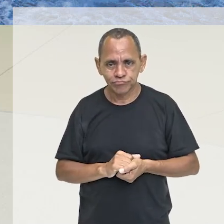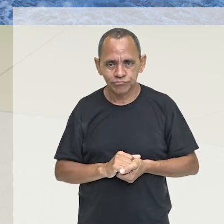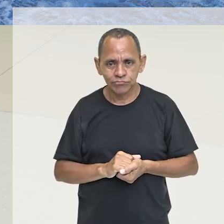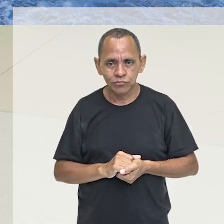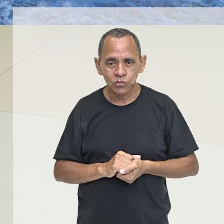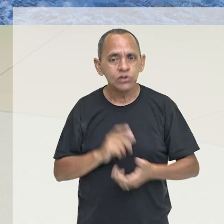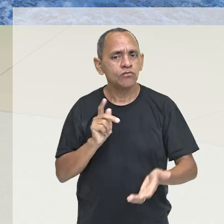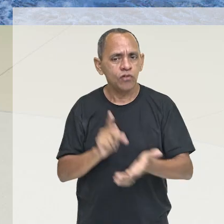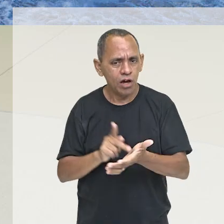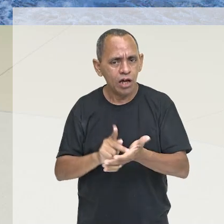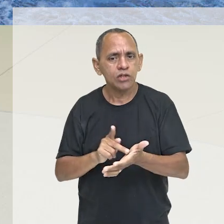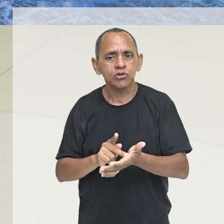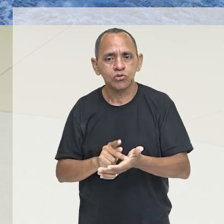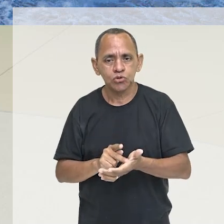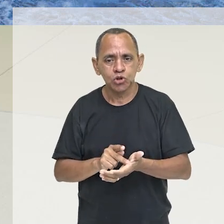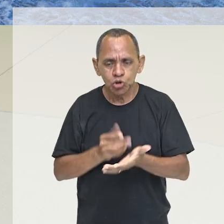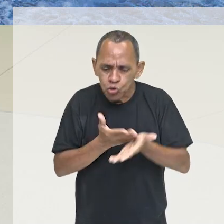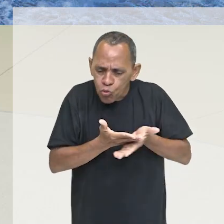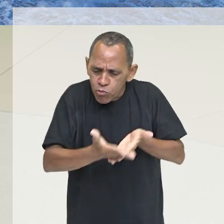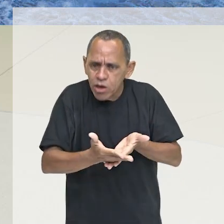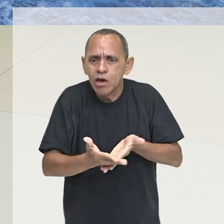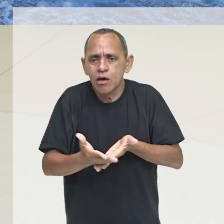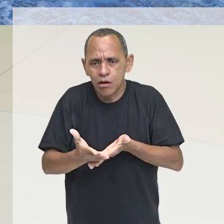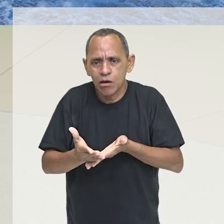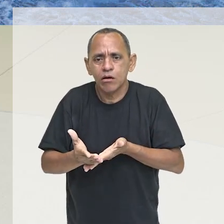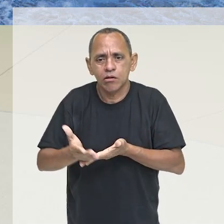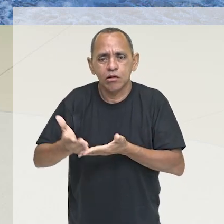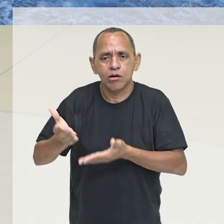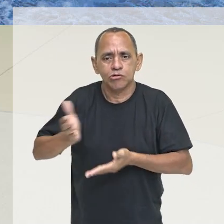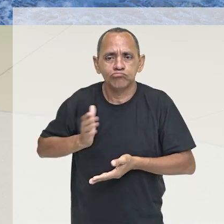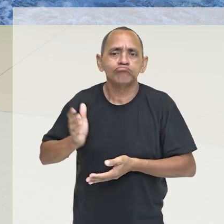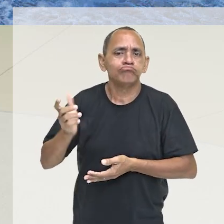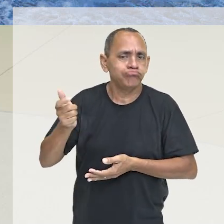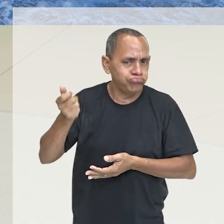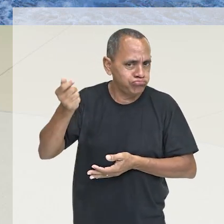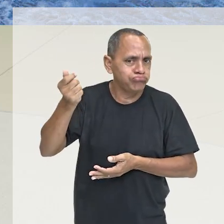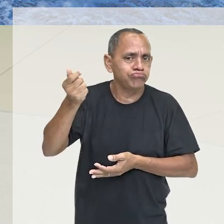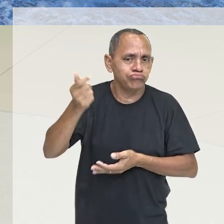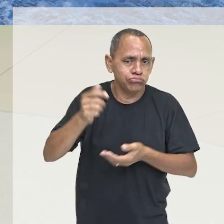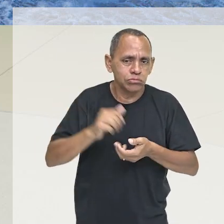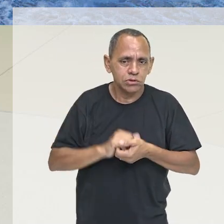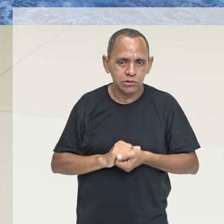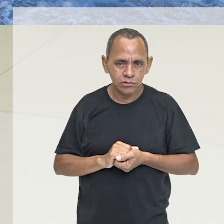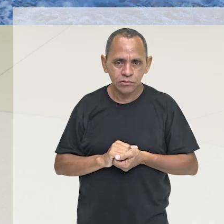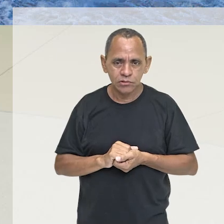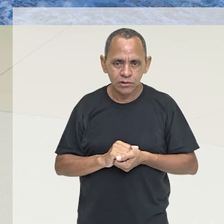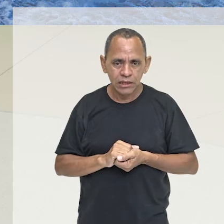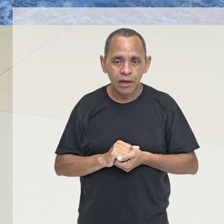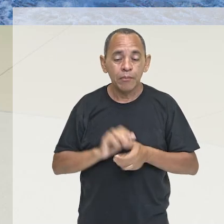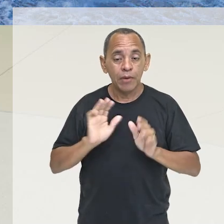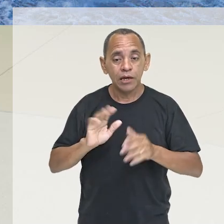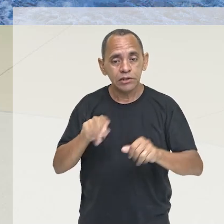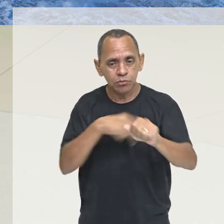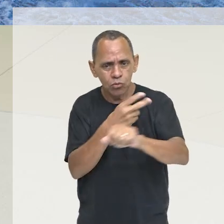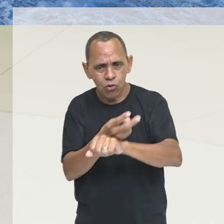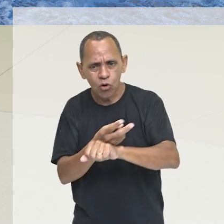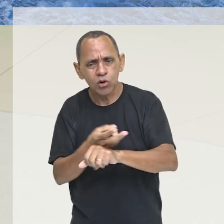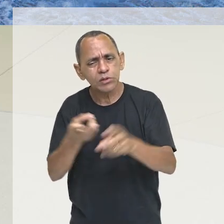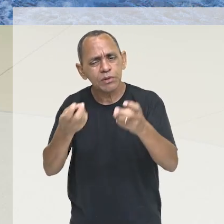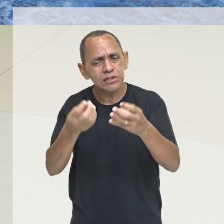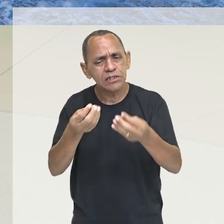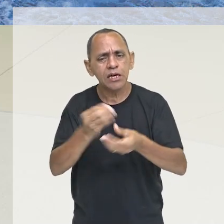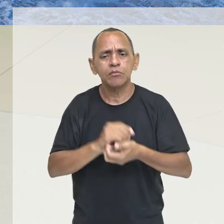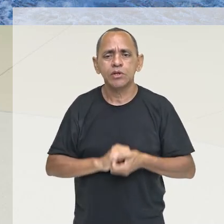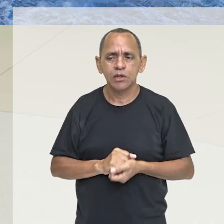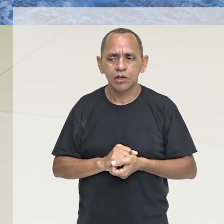só. Depois, com o passar do tempo, se for analisar com a energia hidrelétrica, você percebe aí que